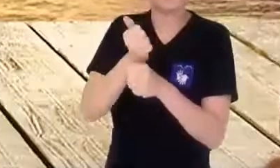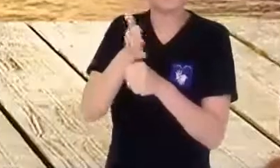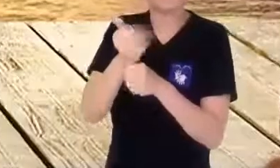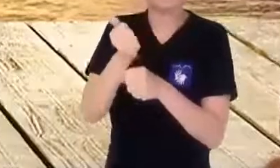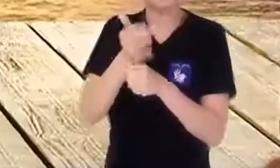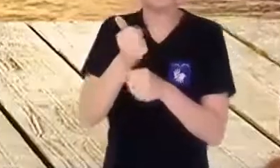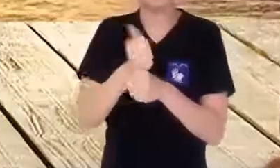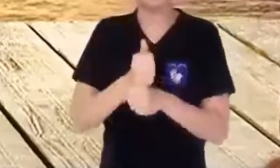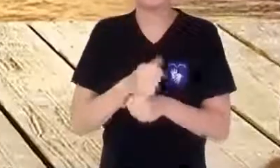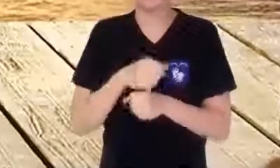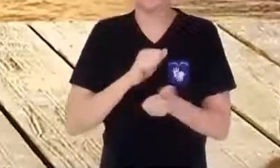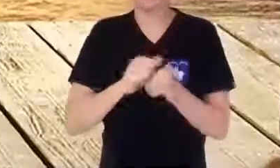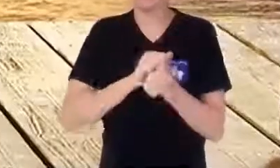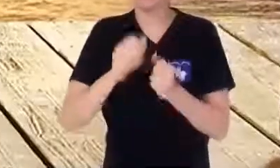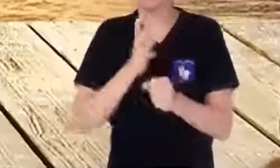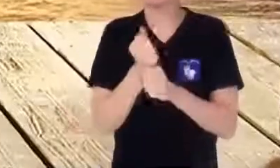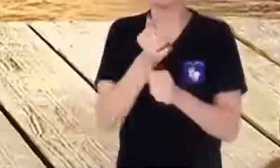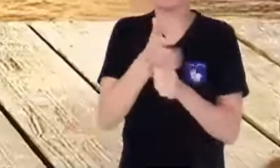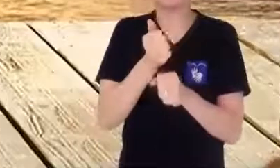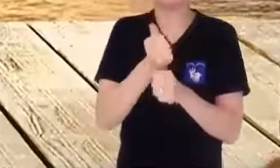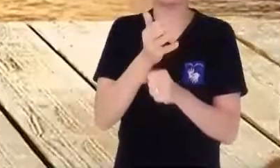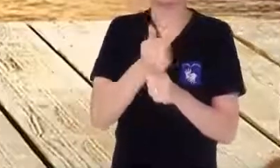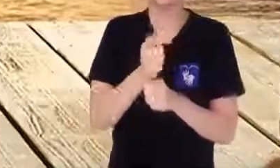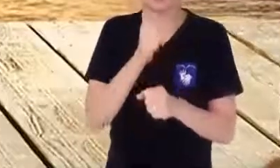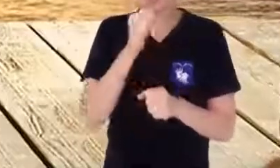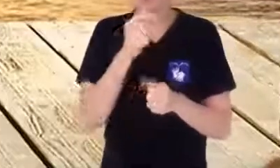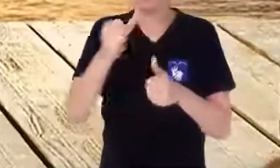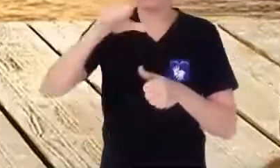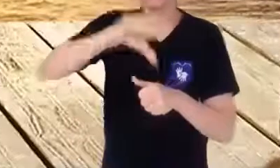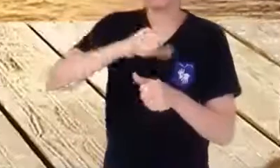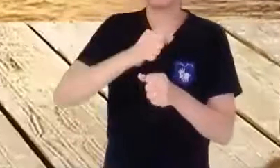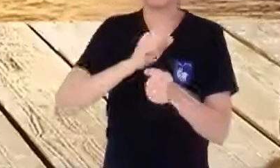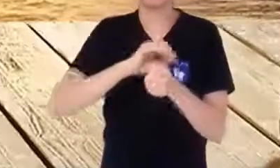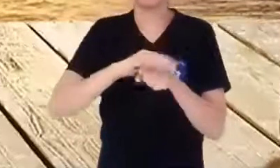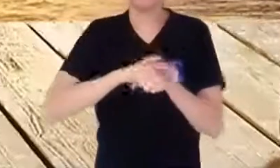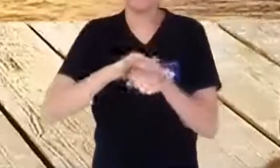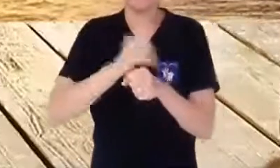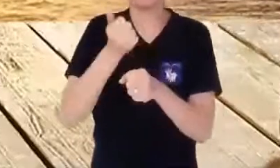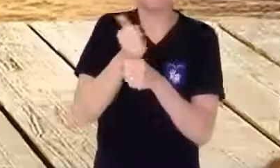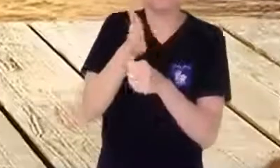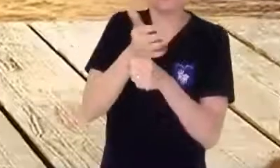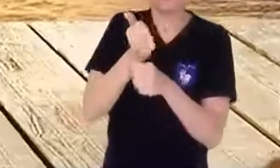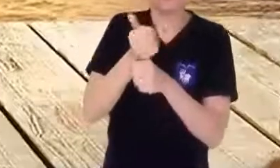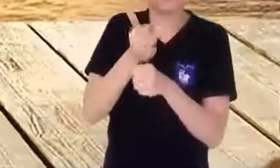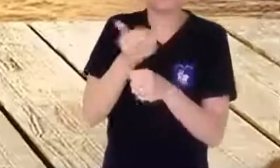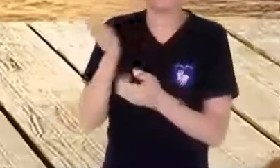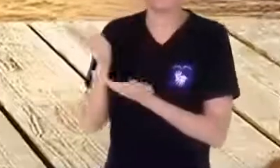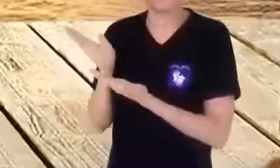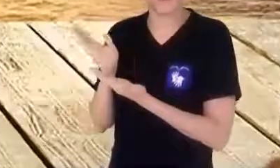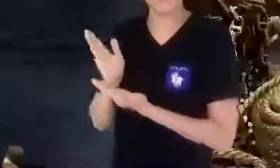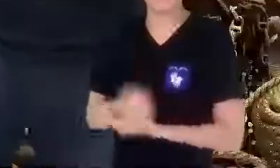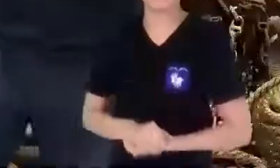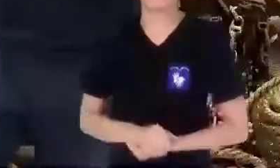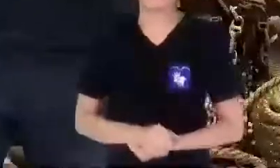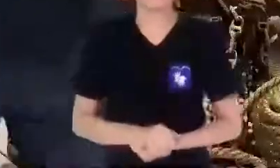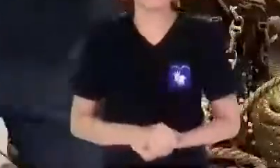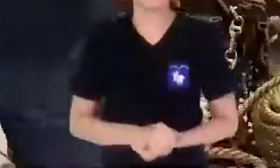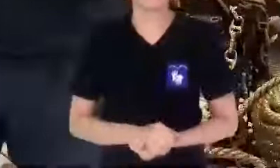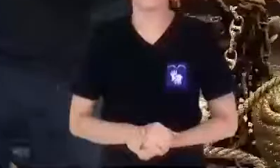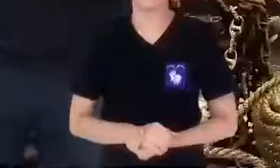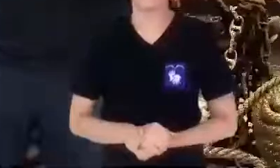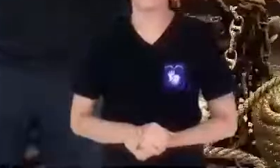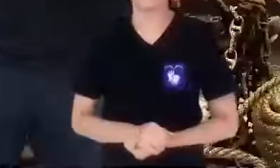Lava as batatas. Liga a torneira. Lava a batata. Lava, lava a batata, lava o